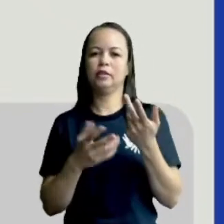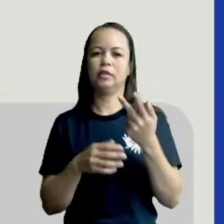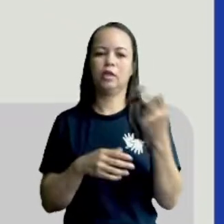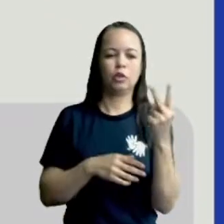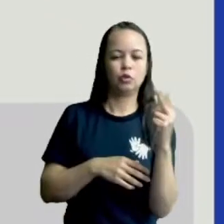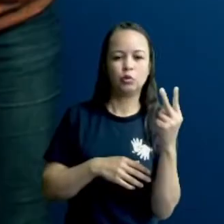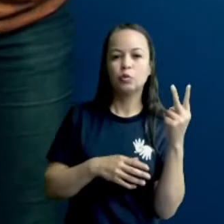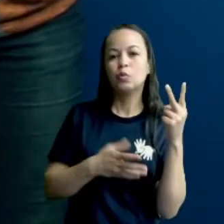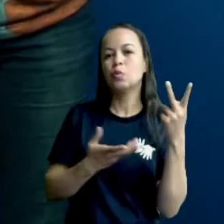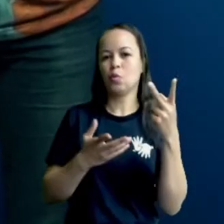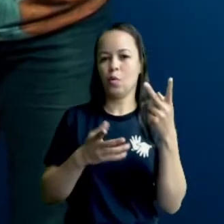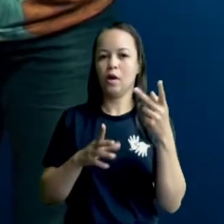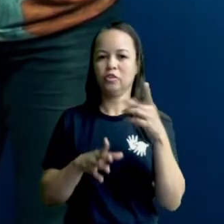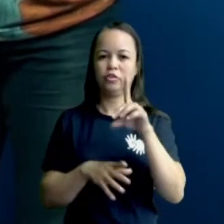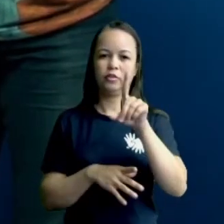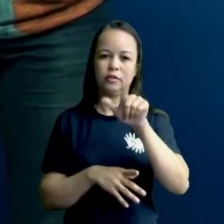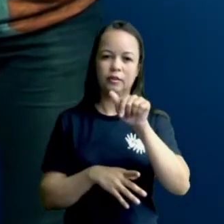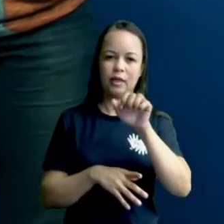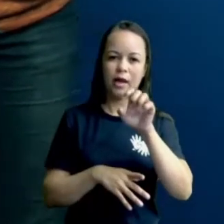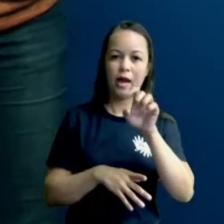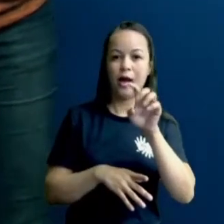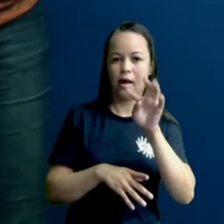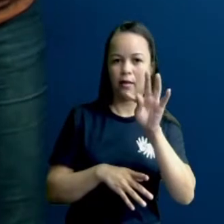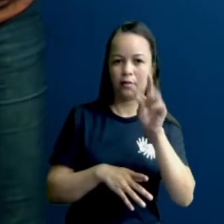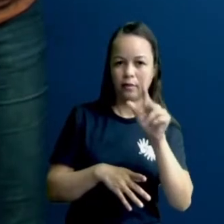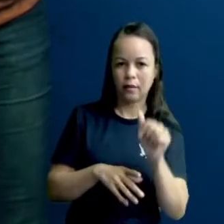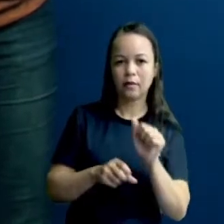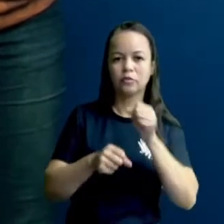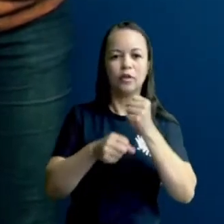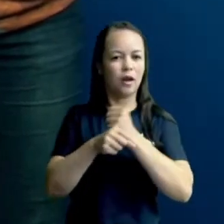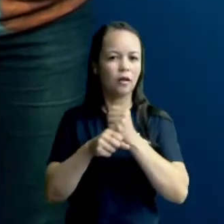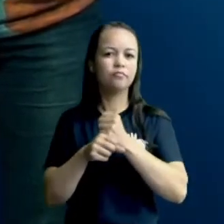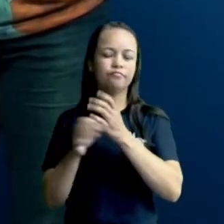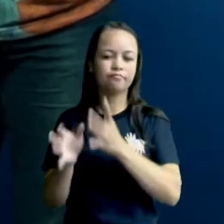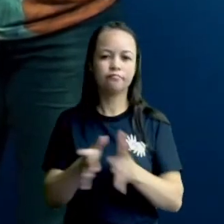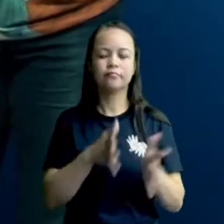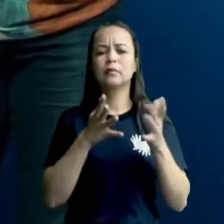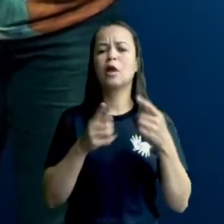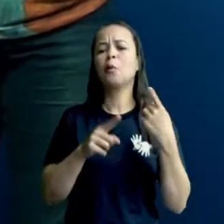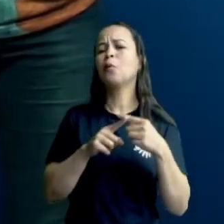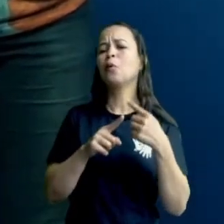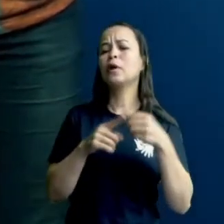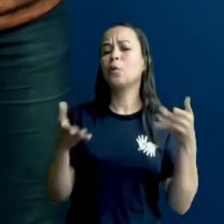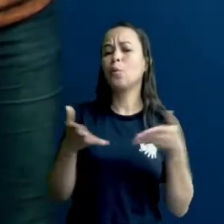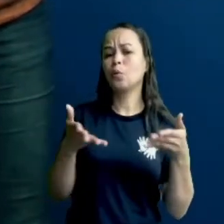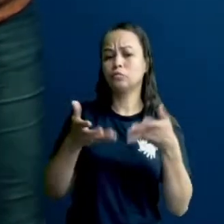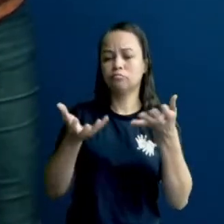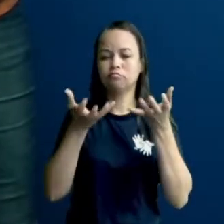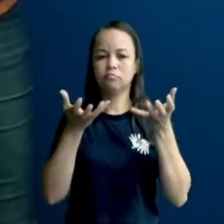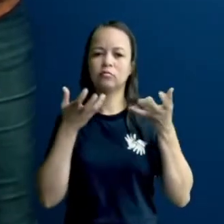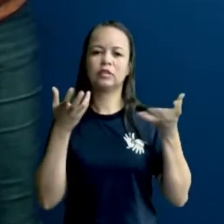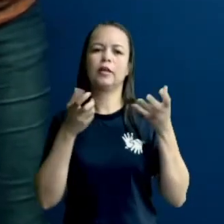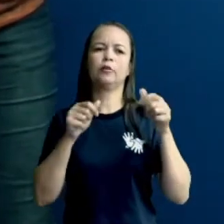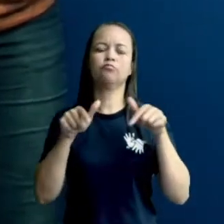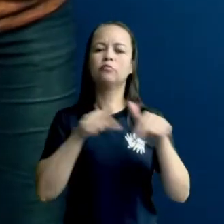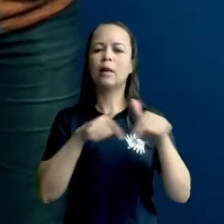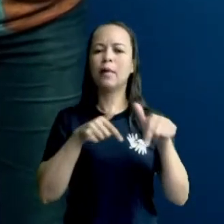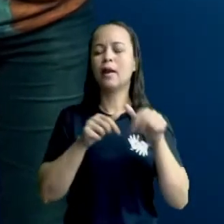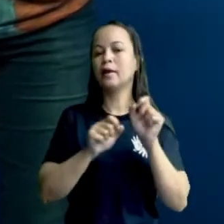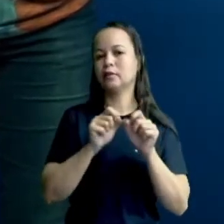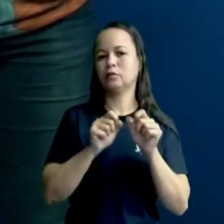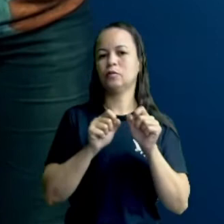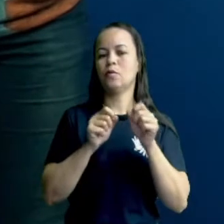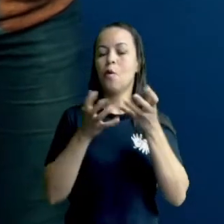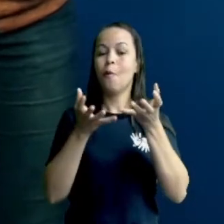datas. Por que eu quero trabalhar tudo isso? E o que eu vou trazer hoje para a gente trabalhar? Porque eu quero que vocês entendam um pouco